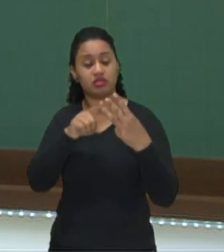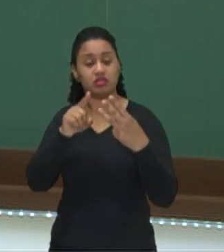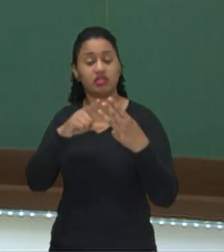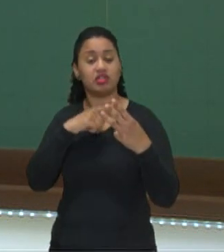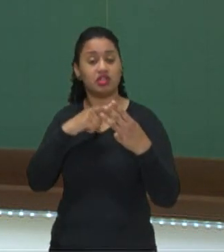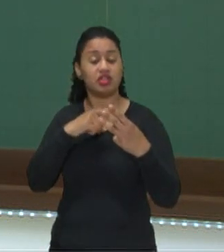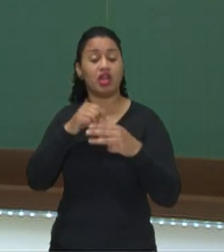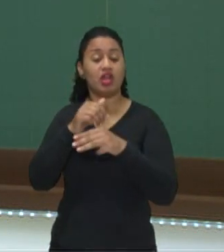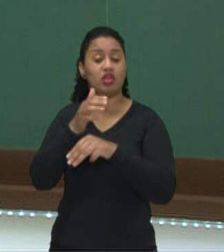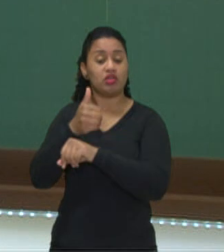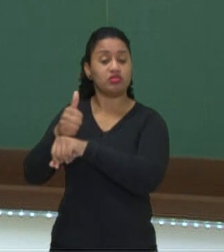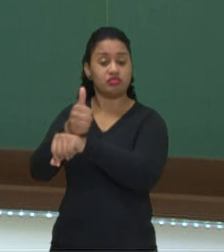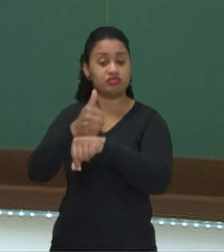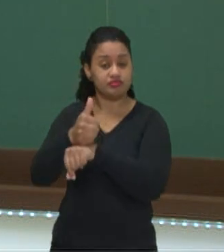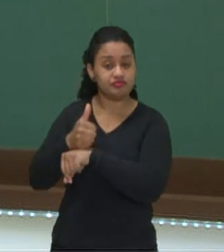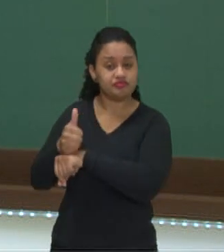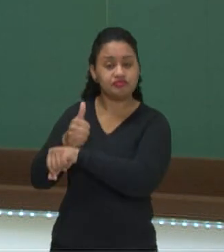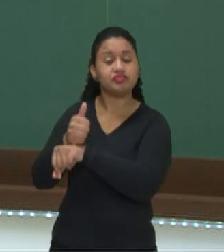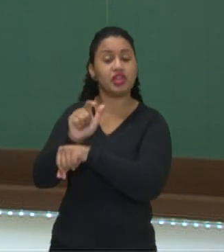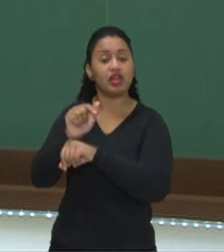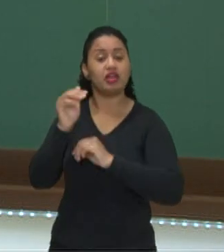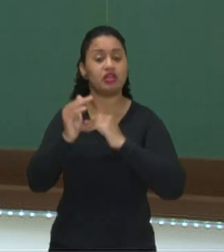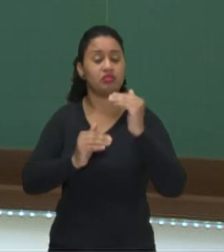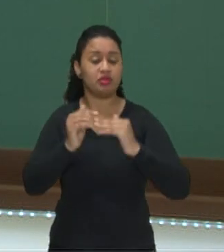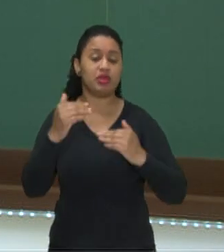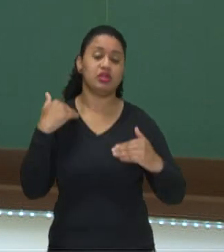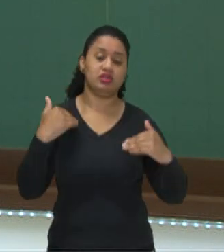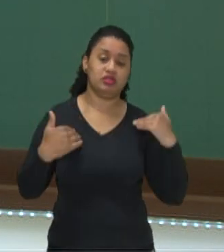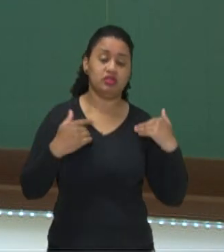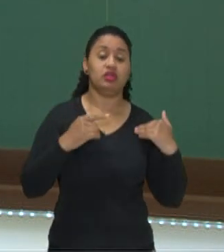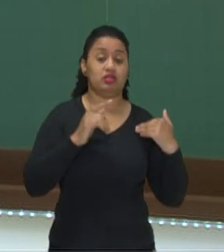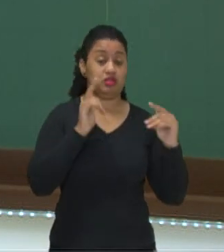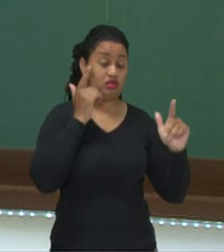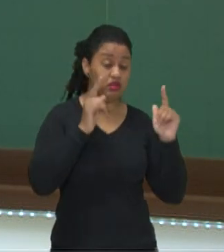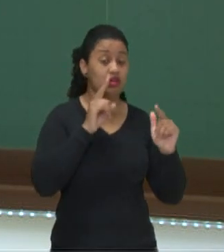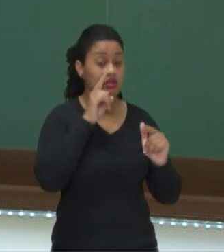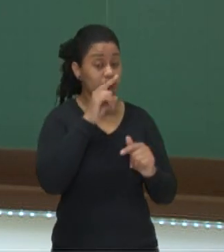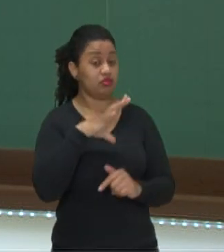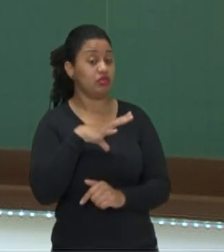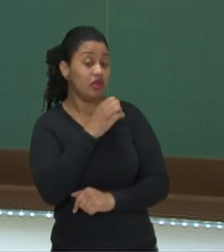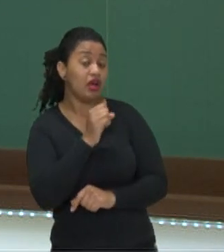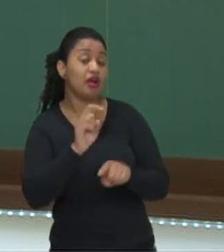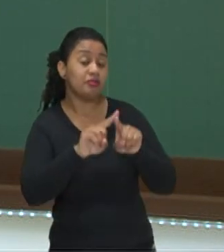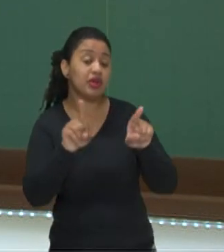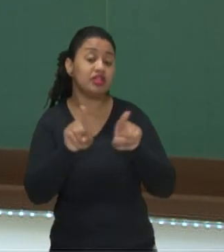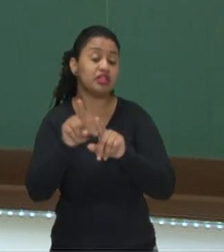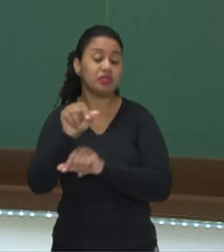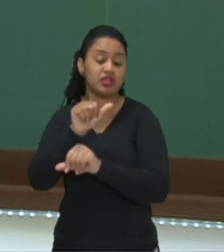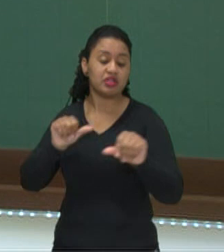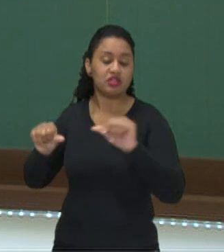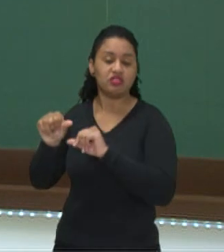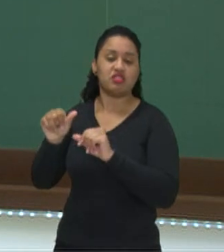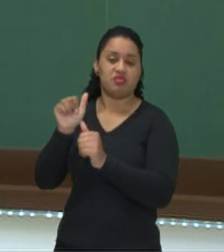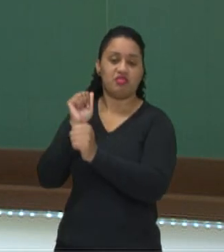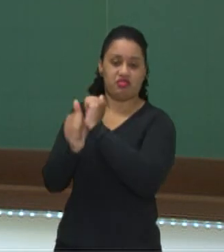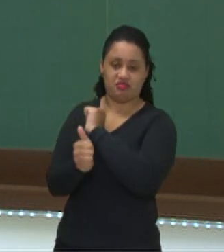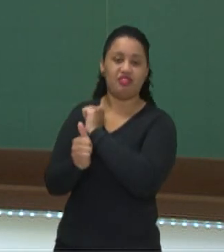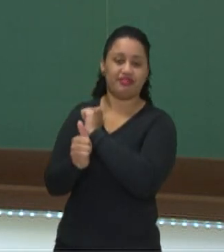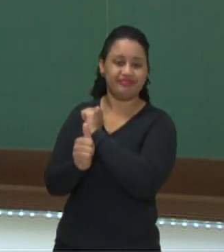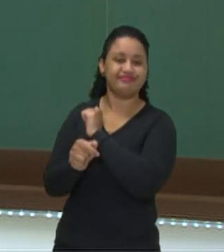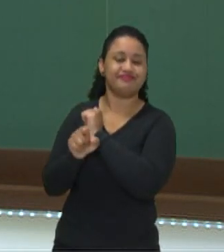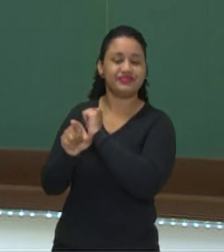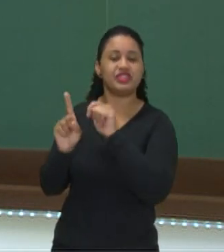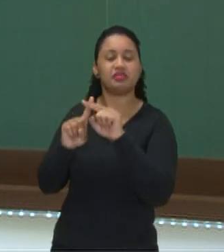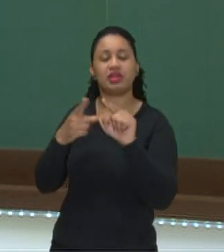mundo profissional ali. Ele é uma prática corporal de aventura que também se tornou um esporte de aventura, mas nós temos